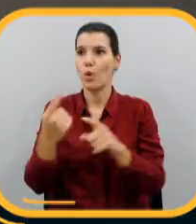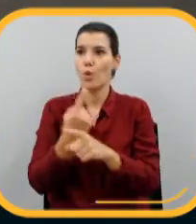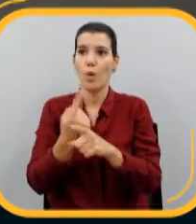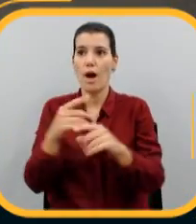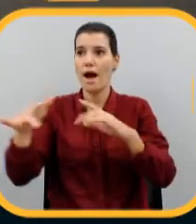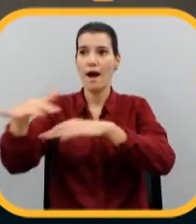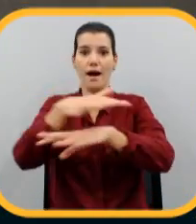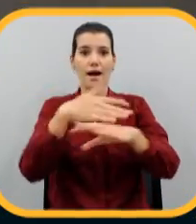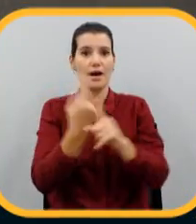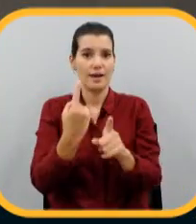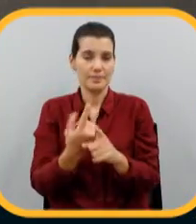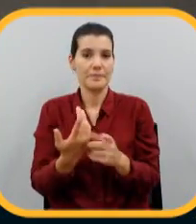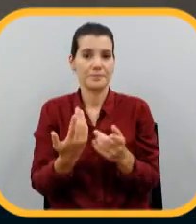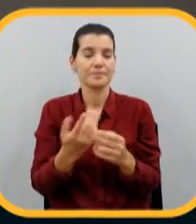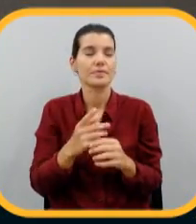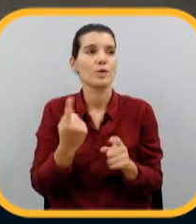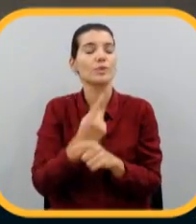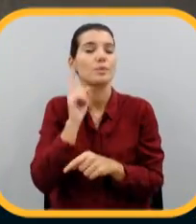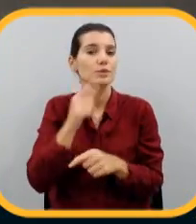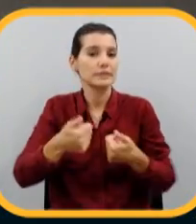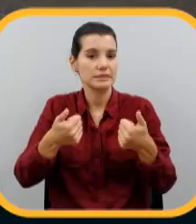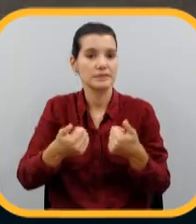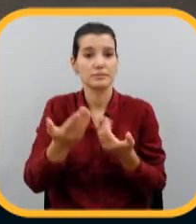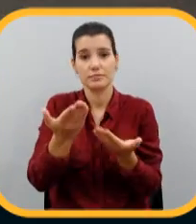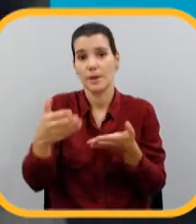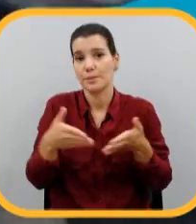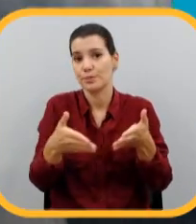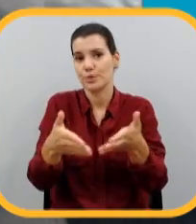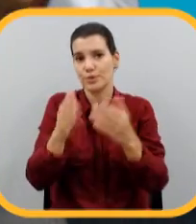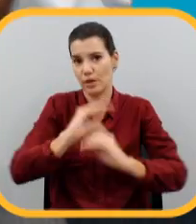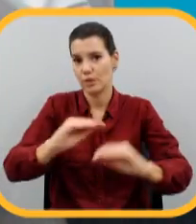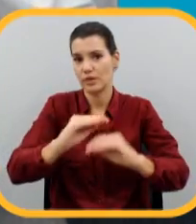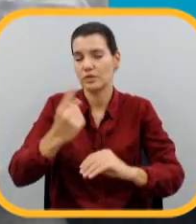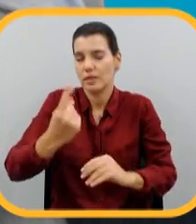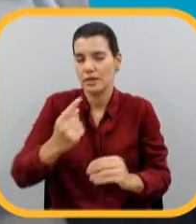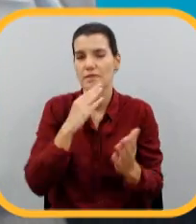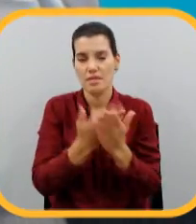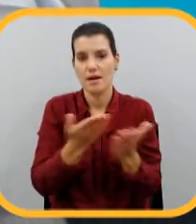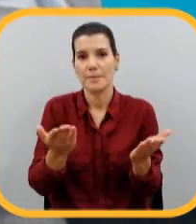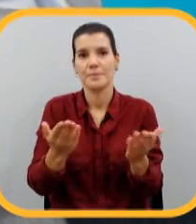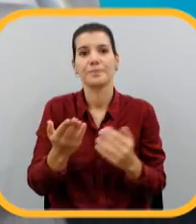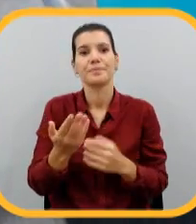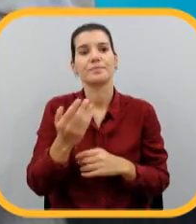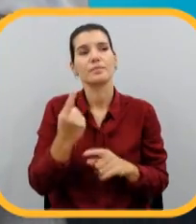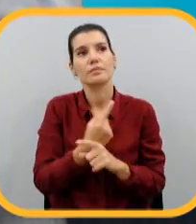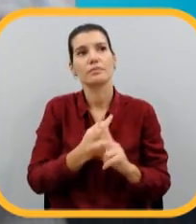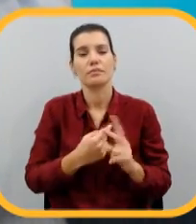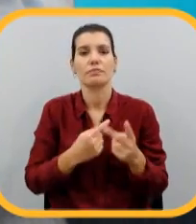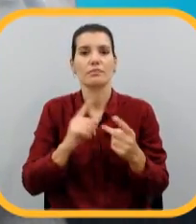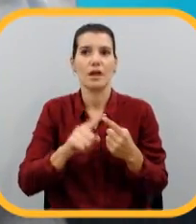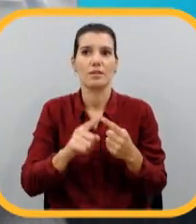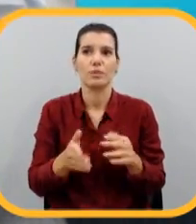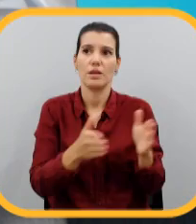Portanto, acho que uma das coisas mais importantes, e isso, obviamente, o percurso educativo devia proporcionar isso, é duas